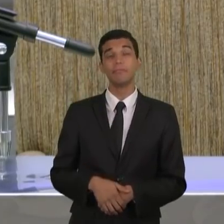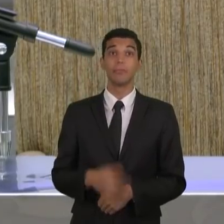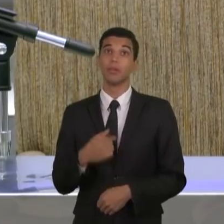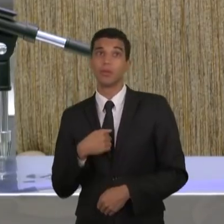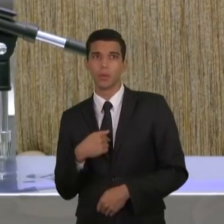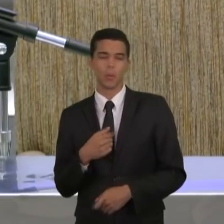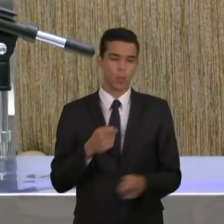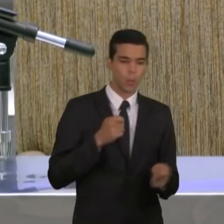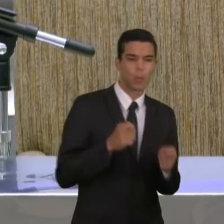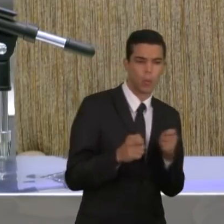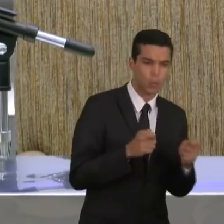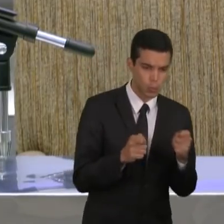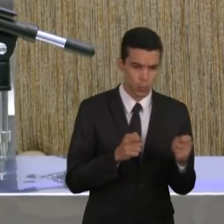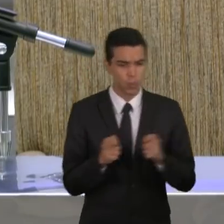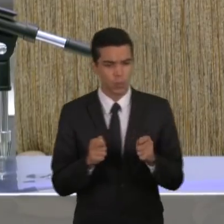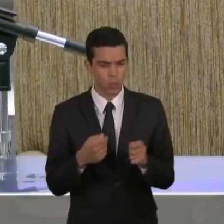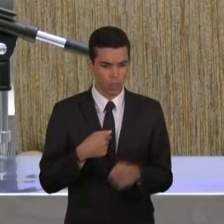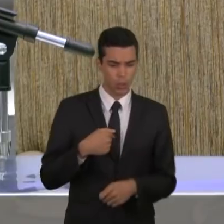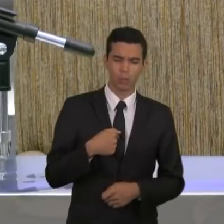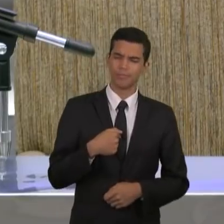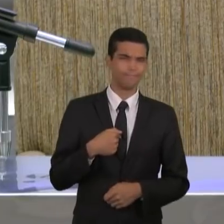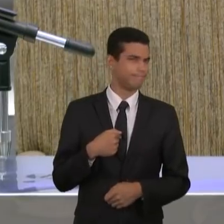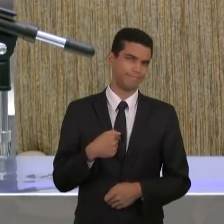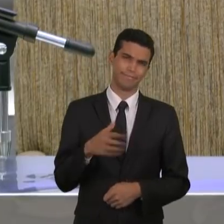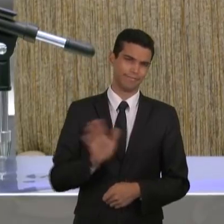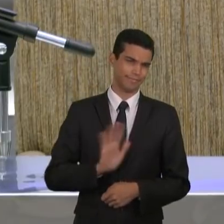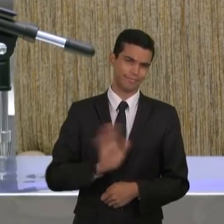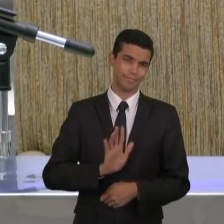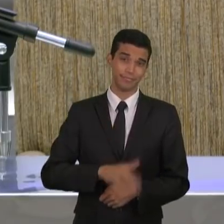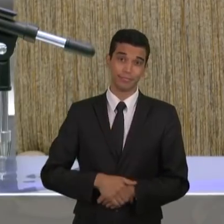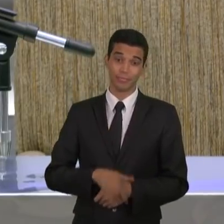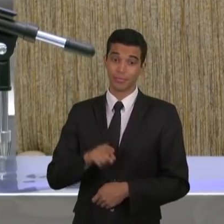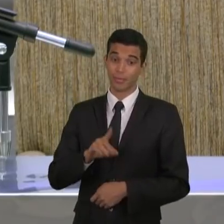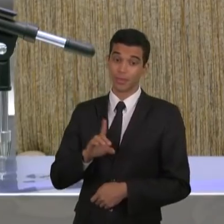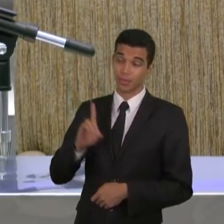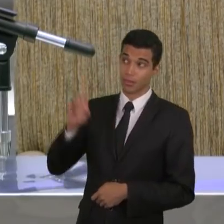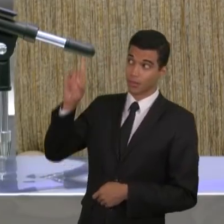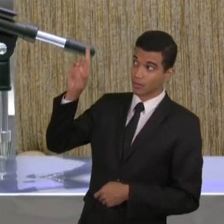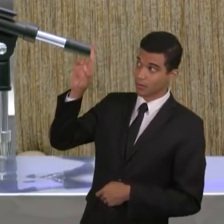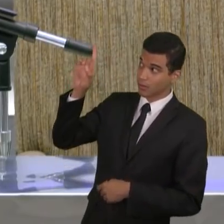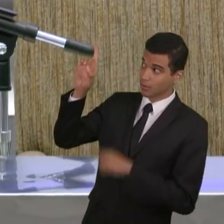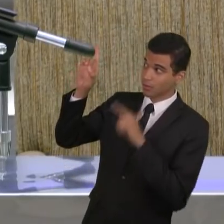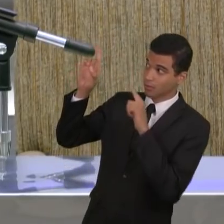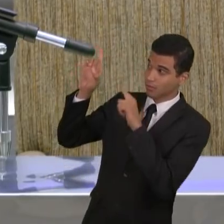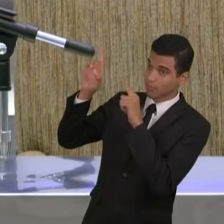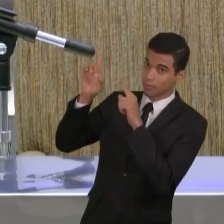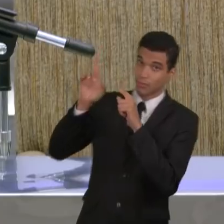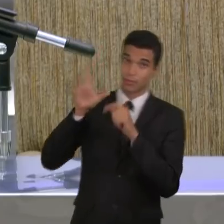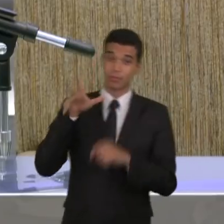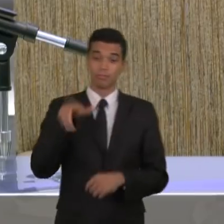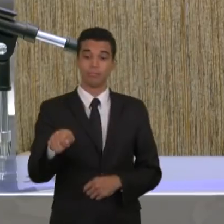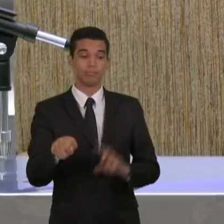de alguma coisa e o controle está nas mãos os vídeos